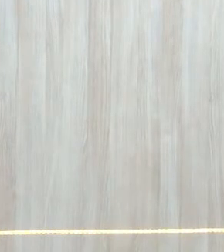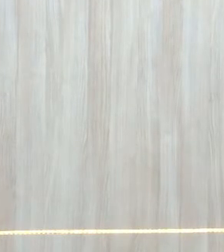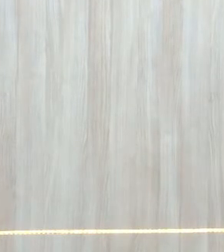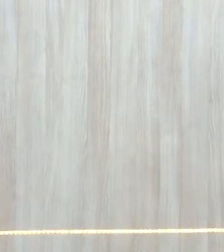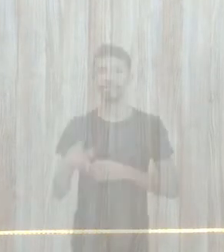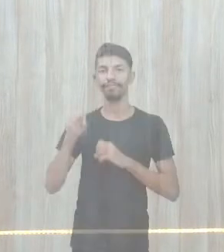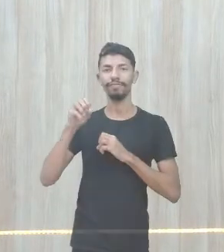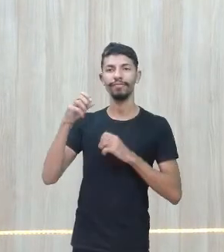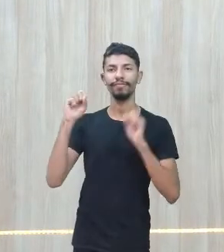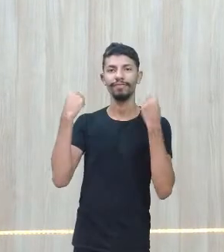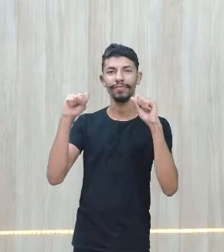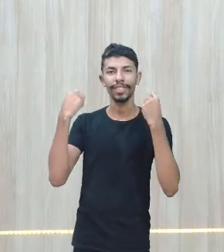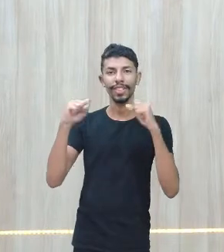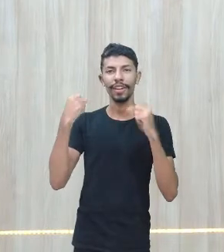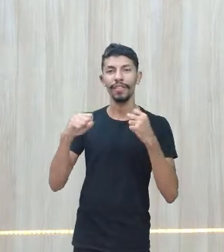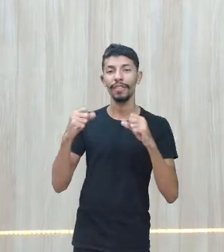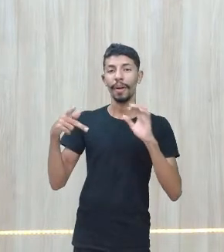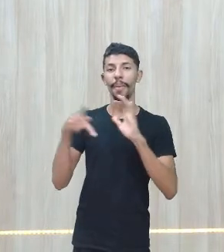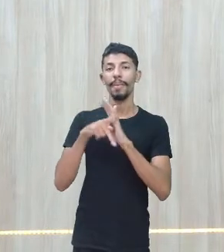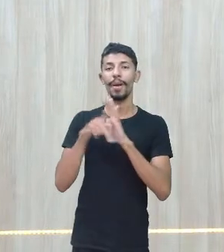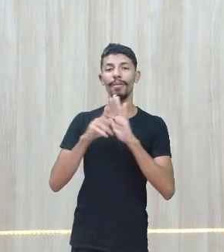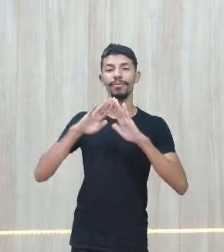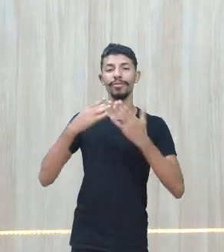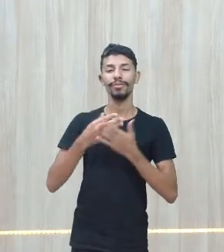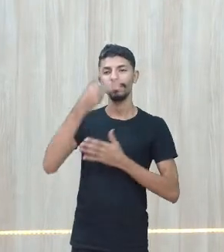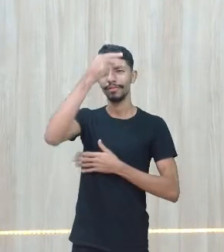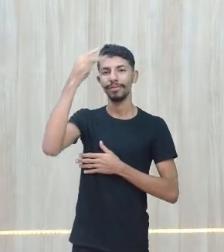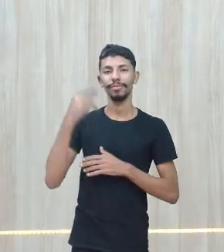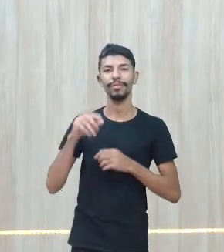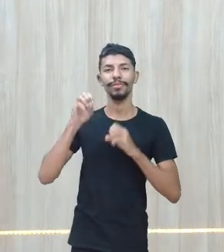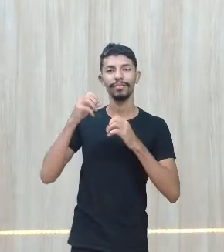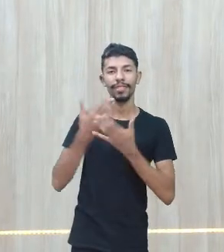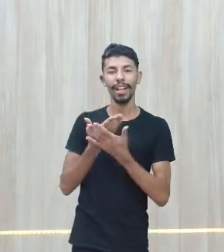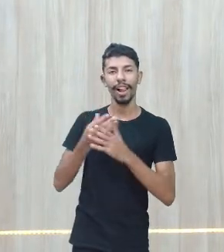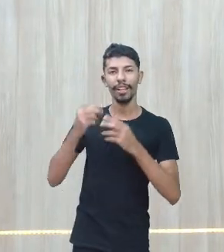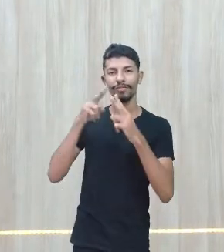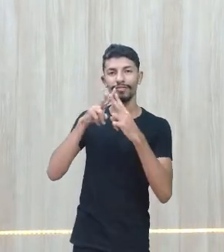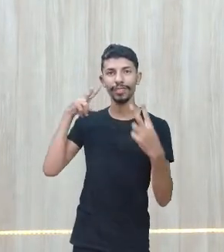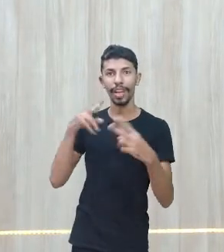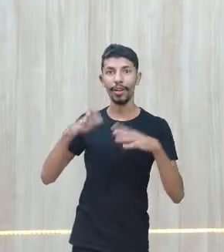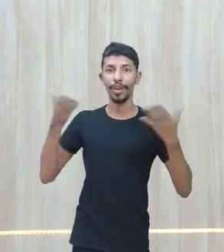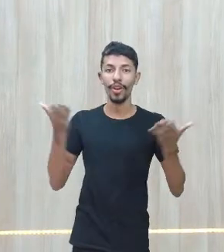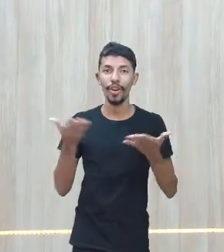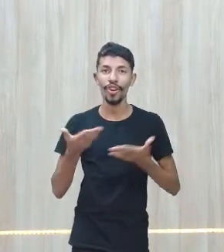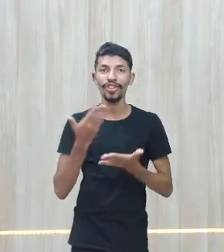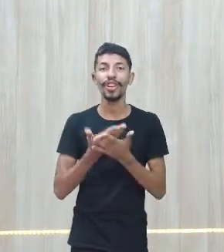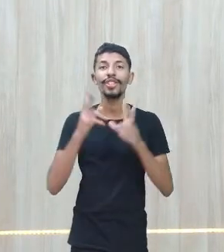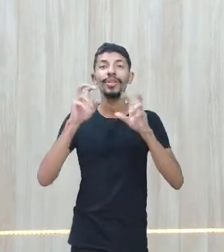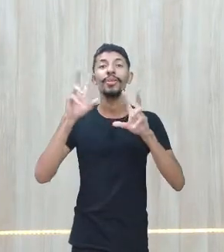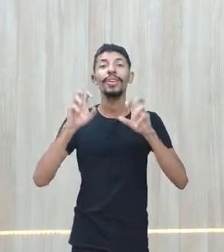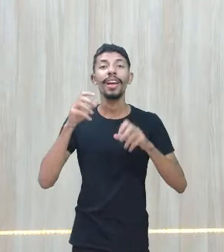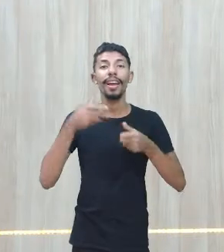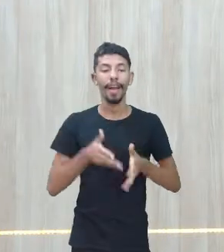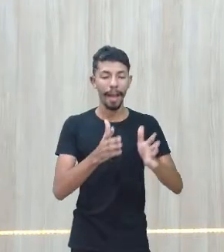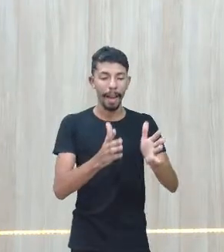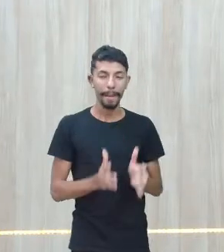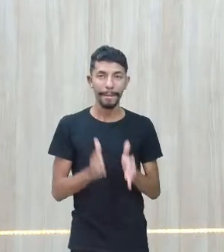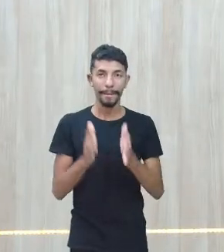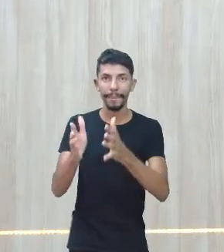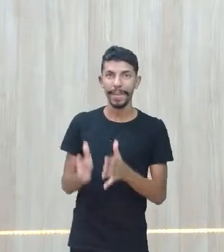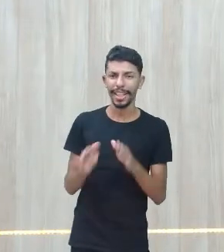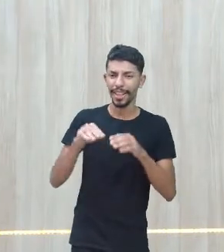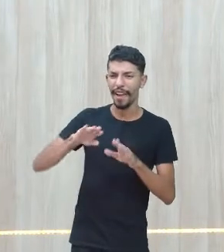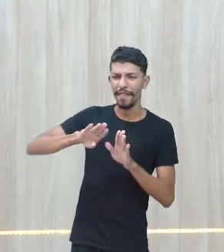Aulas Digitais e a aula de hoje vai ser sobre brega funk. Então, afasta o sofá, afasta a